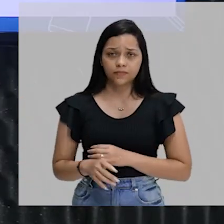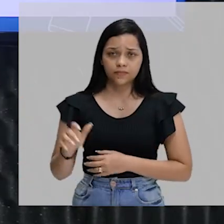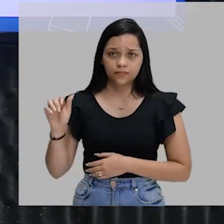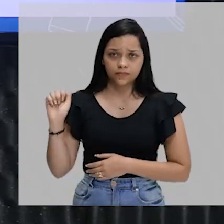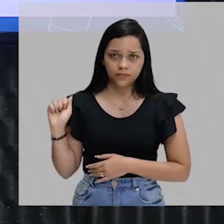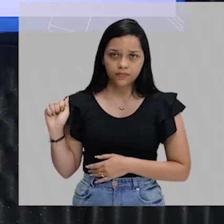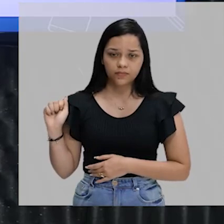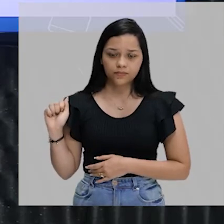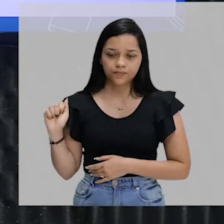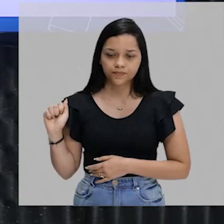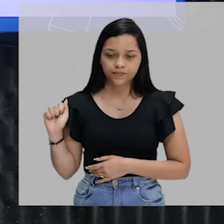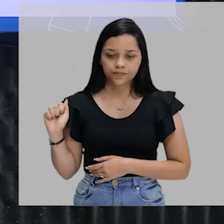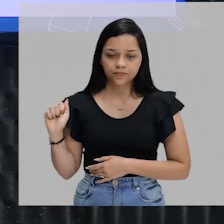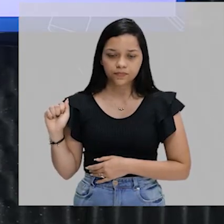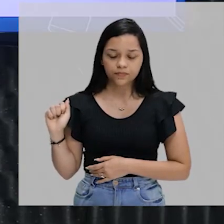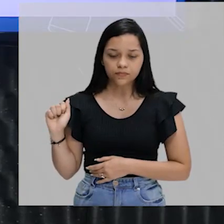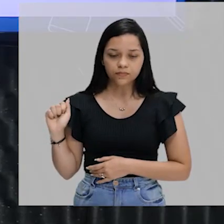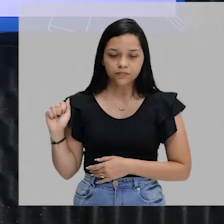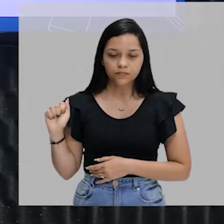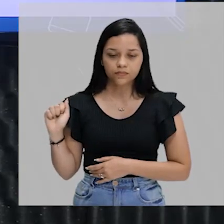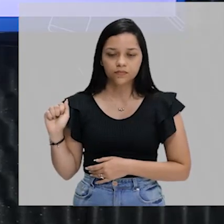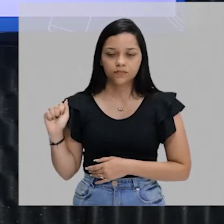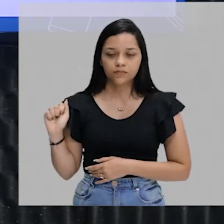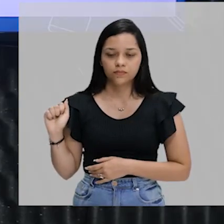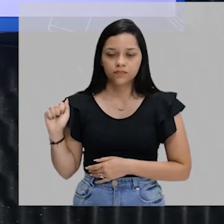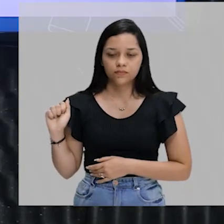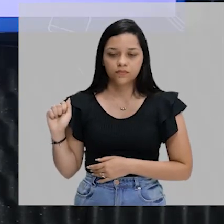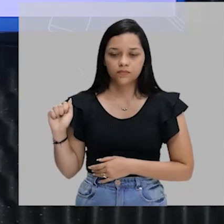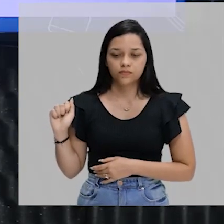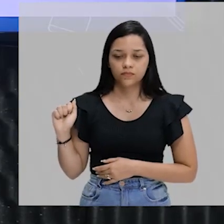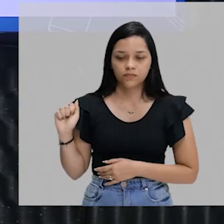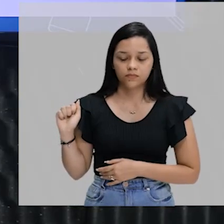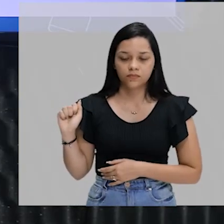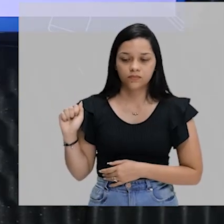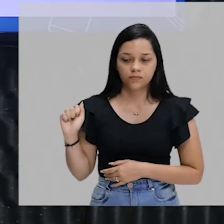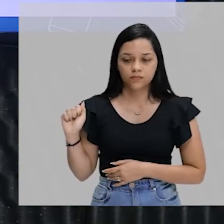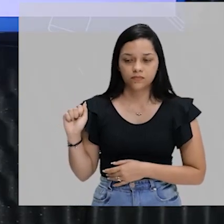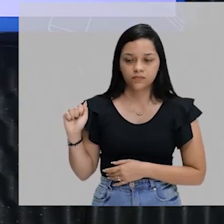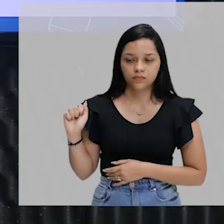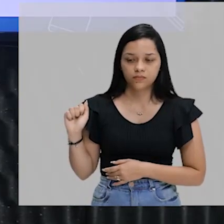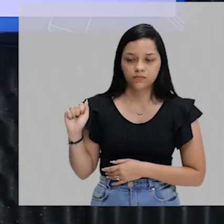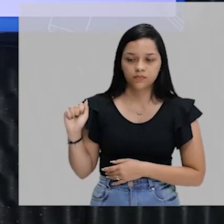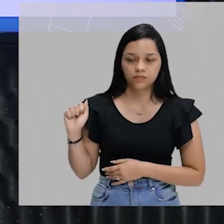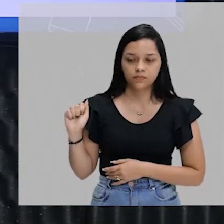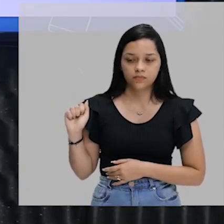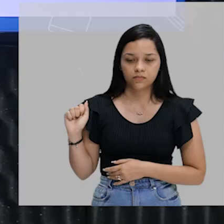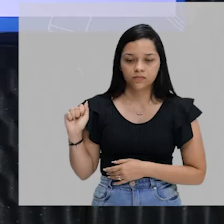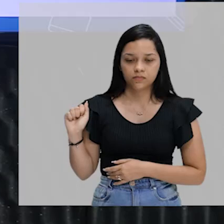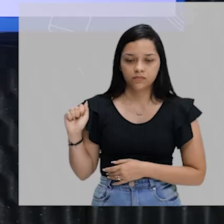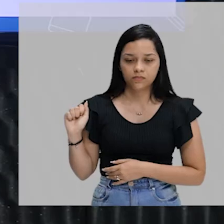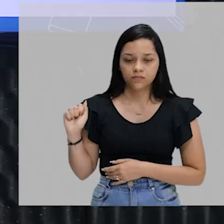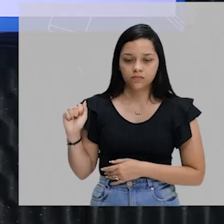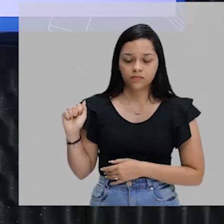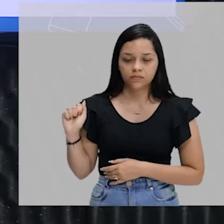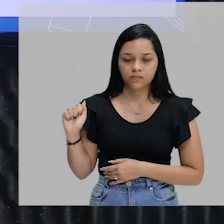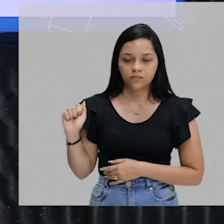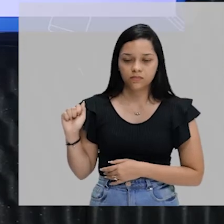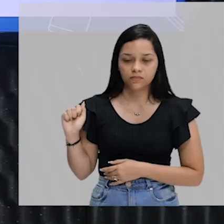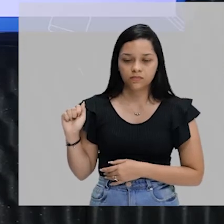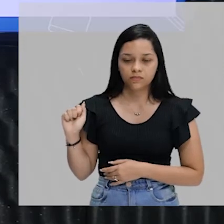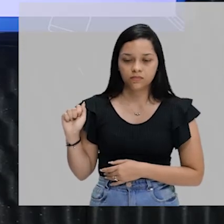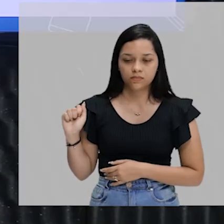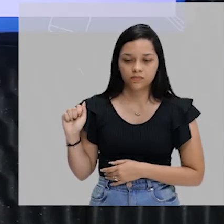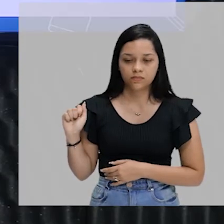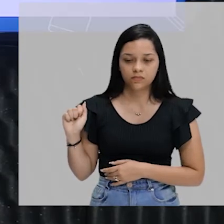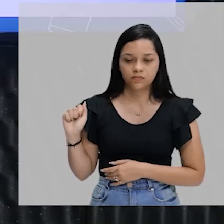A possibilidade de sequenciar os genomas de bactérias para serem usados como